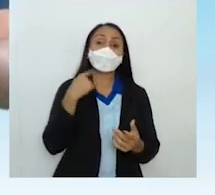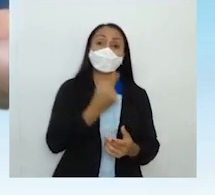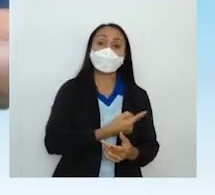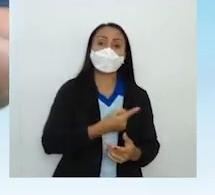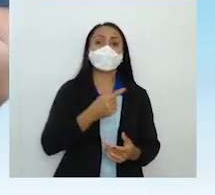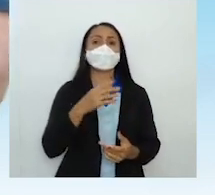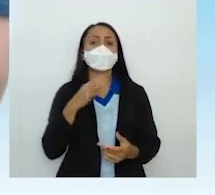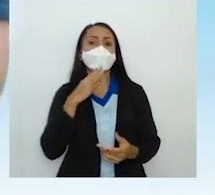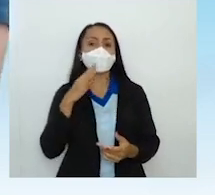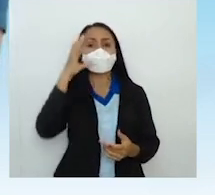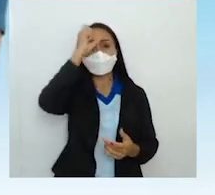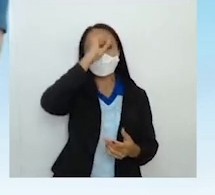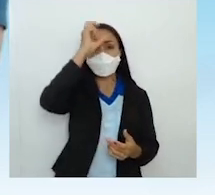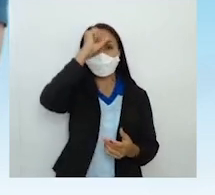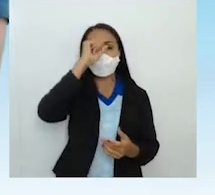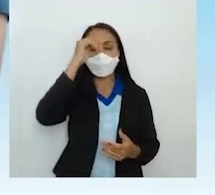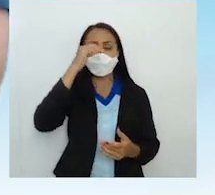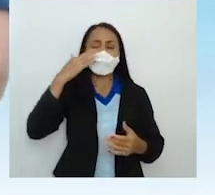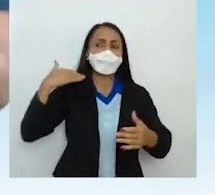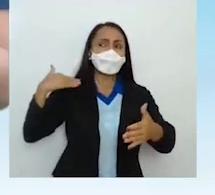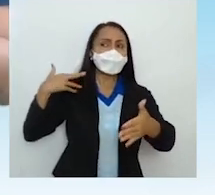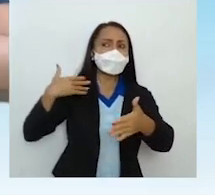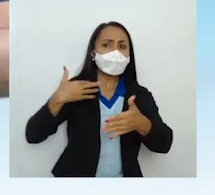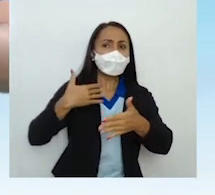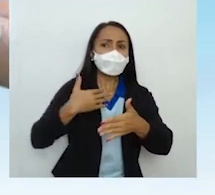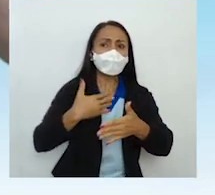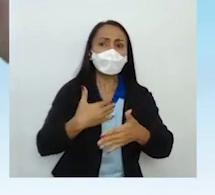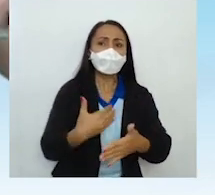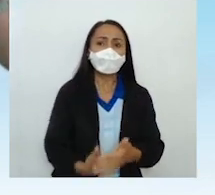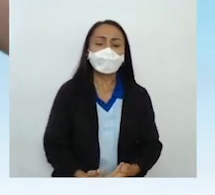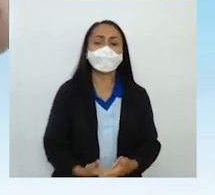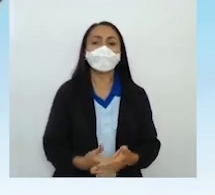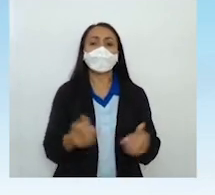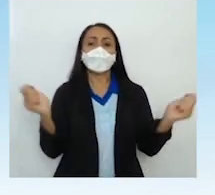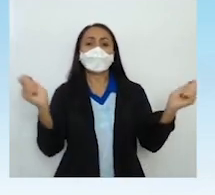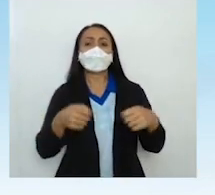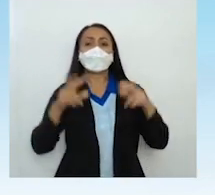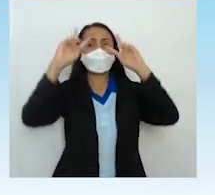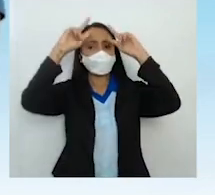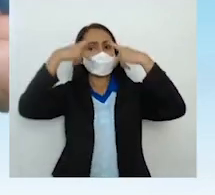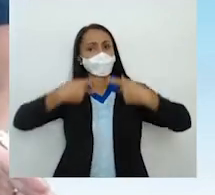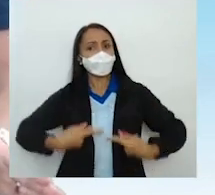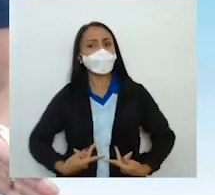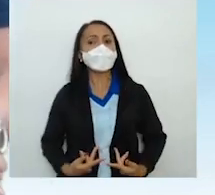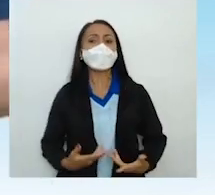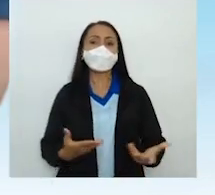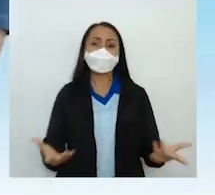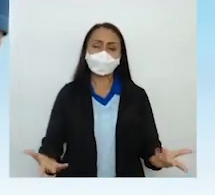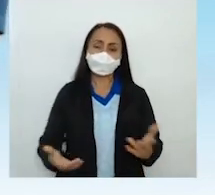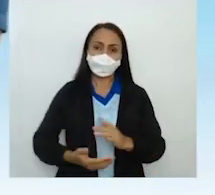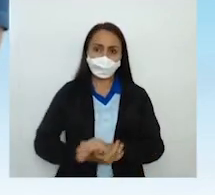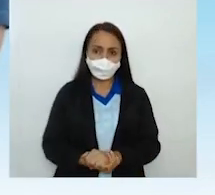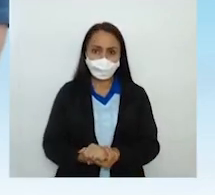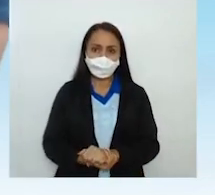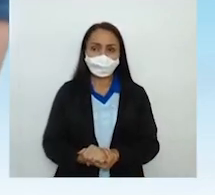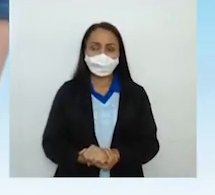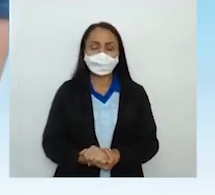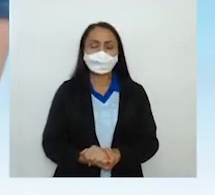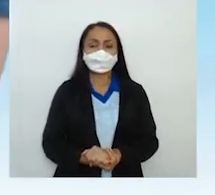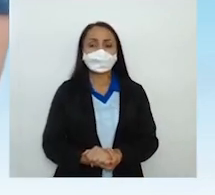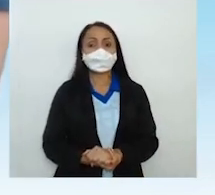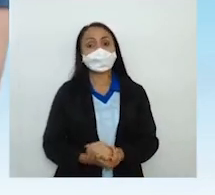forma técnica até onde vai a capacidade humana de transformar humanos em coisas. Minha gente,